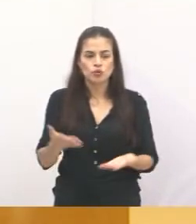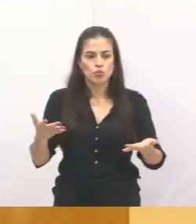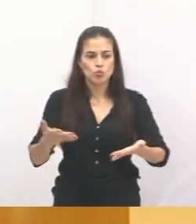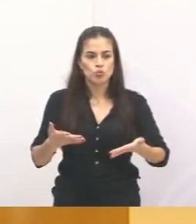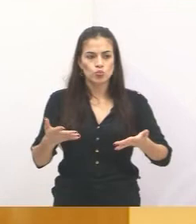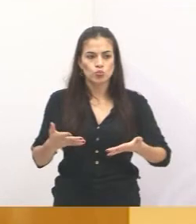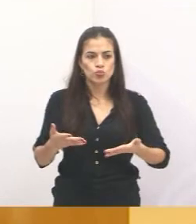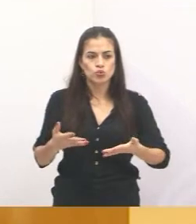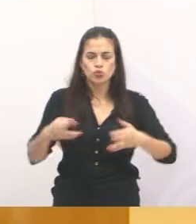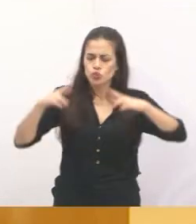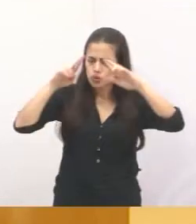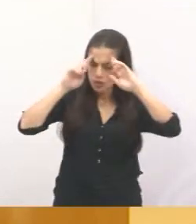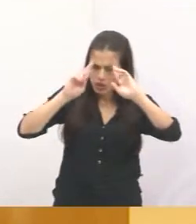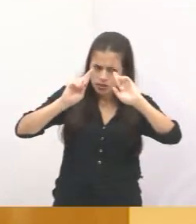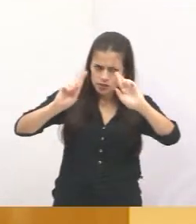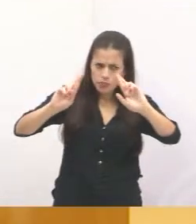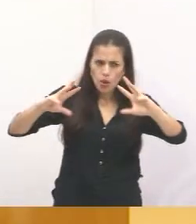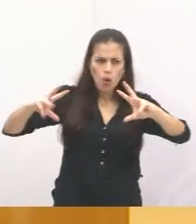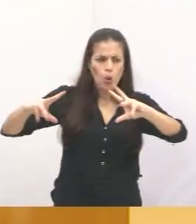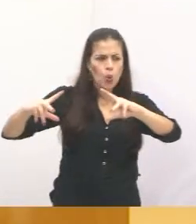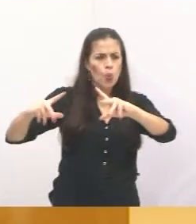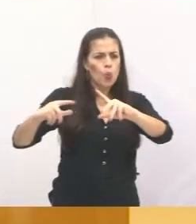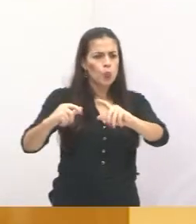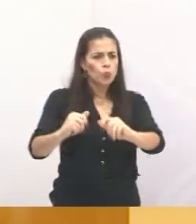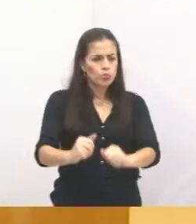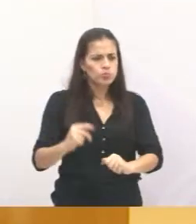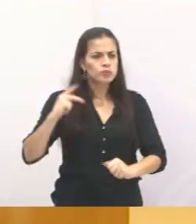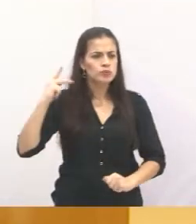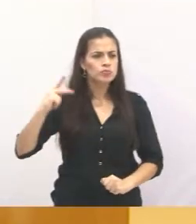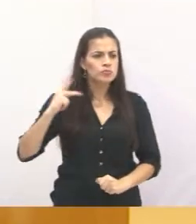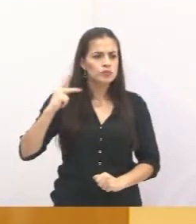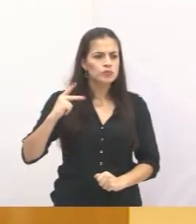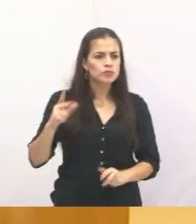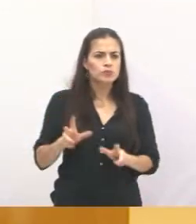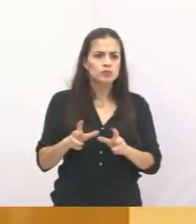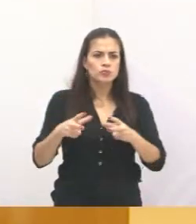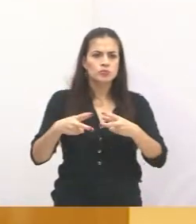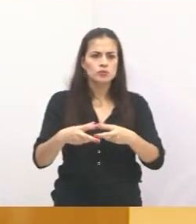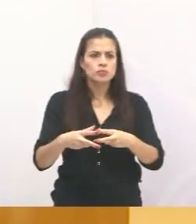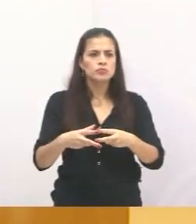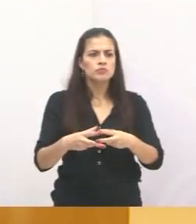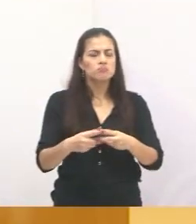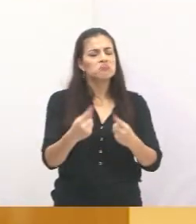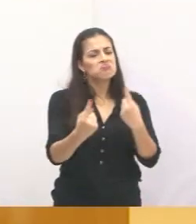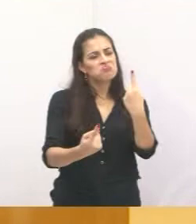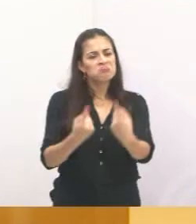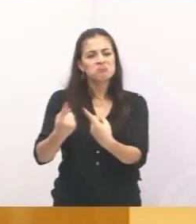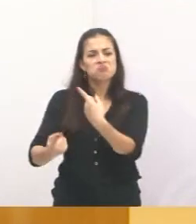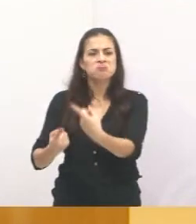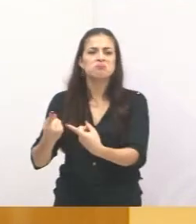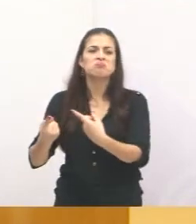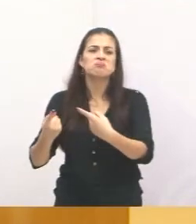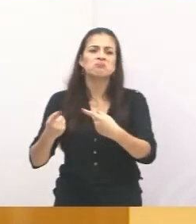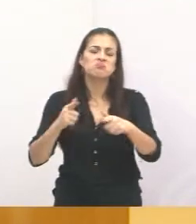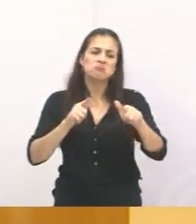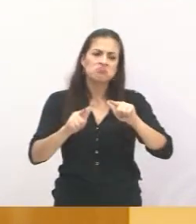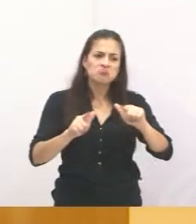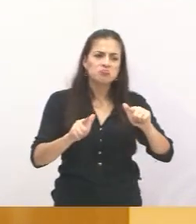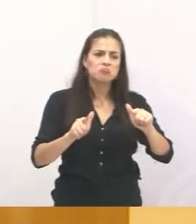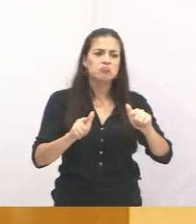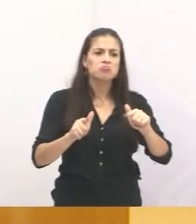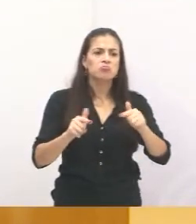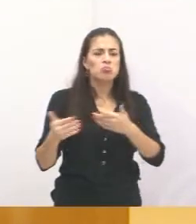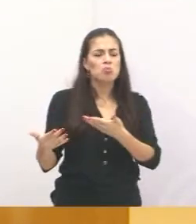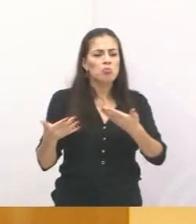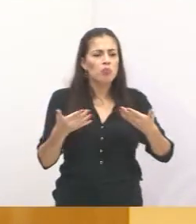todos os nobres pares dessa casa. Cada um pela sua função, cada um pela sua causa, cada um pela sua forma